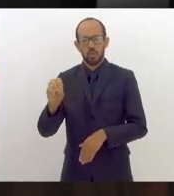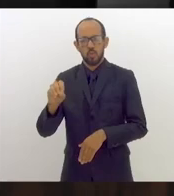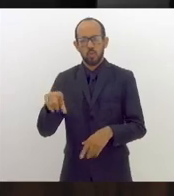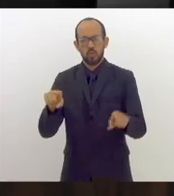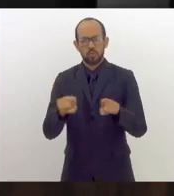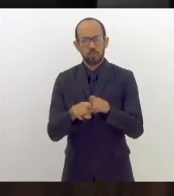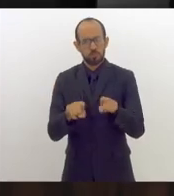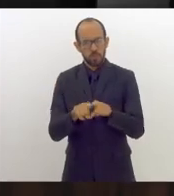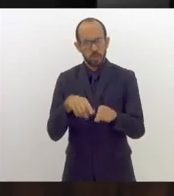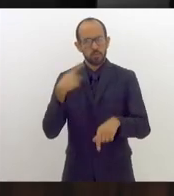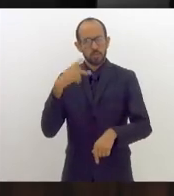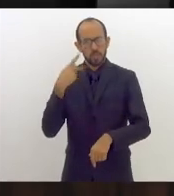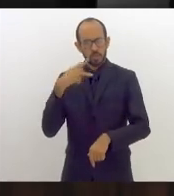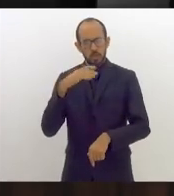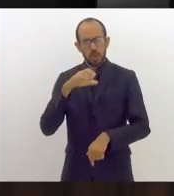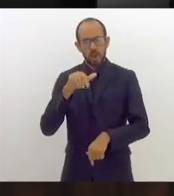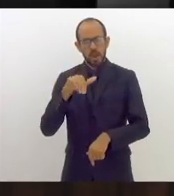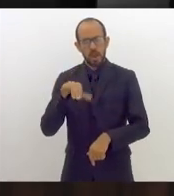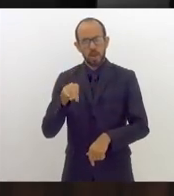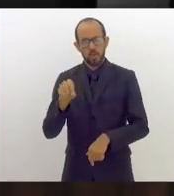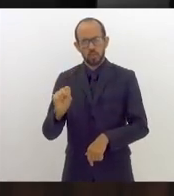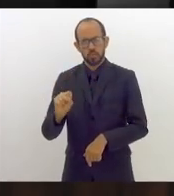Carlos bolsonaro